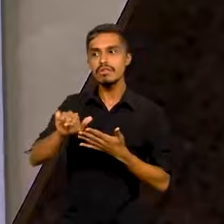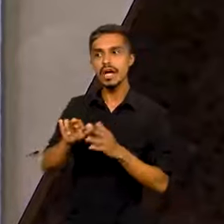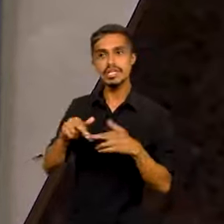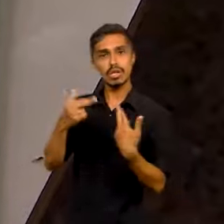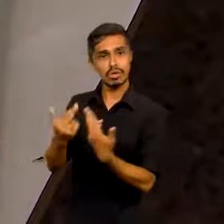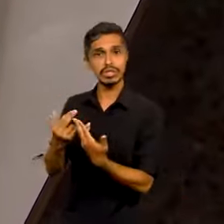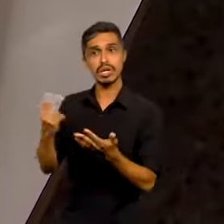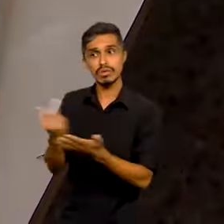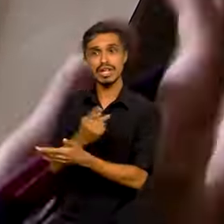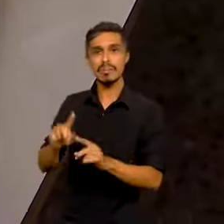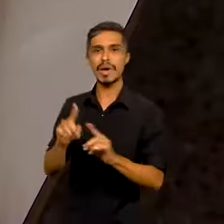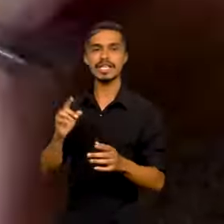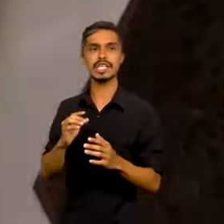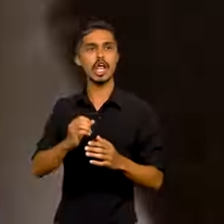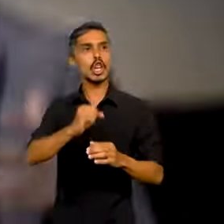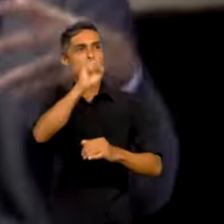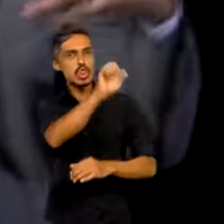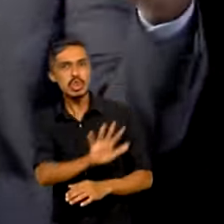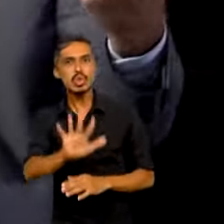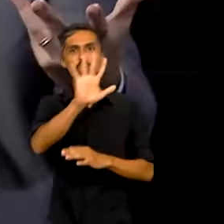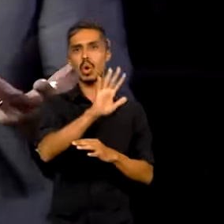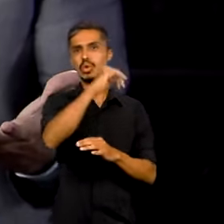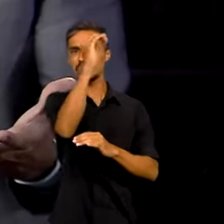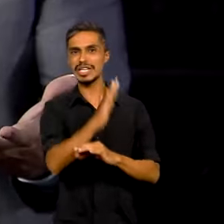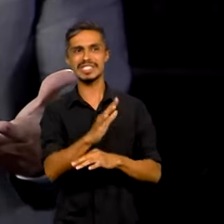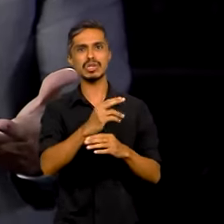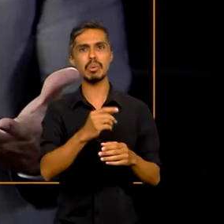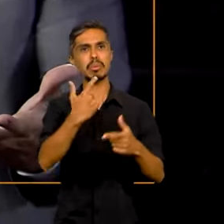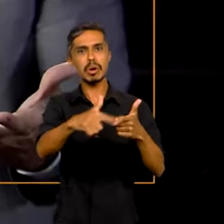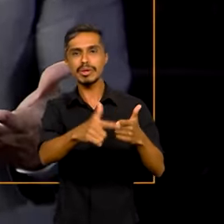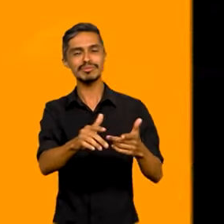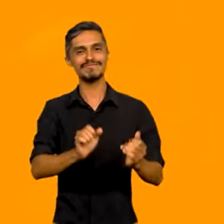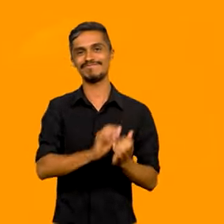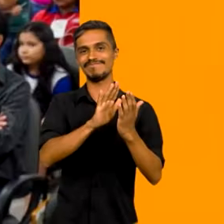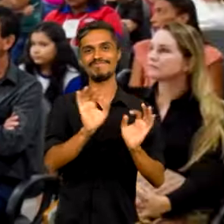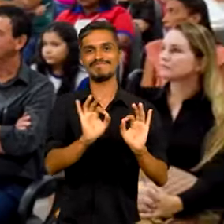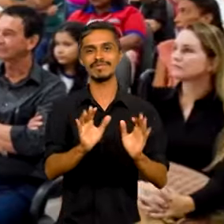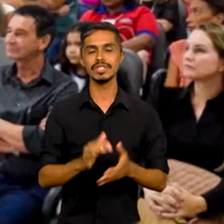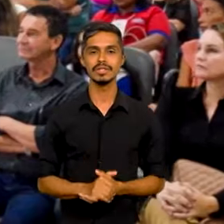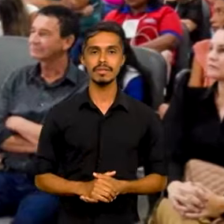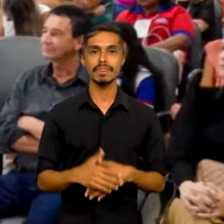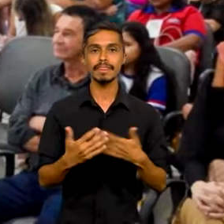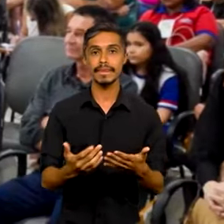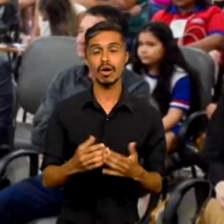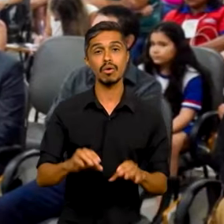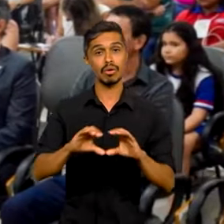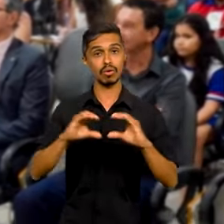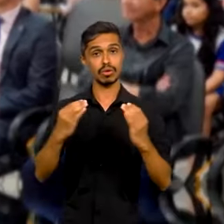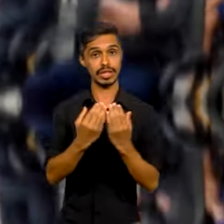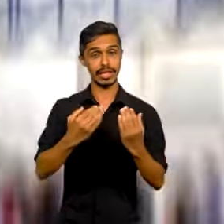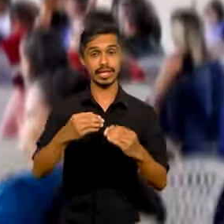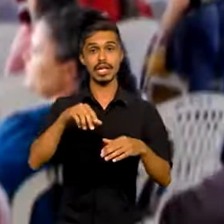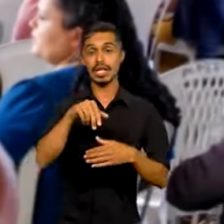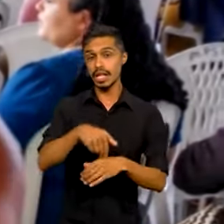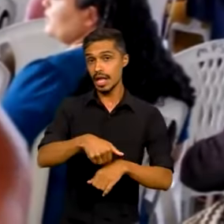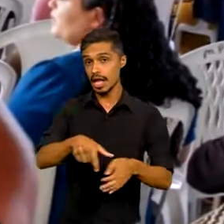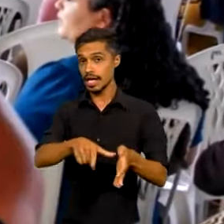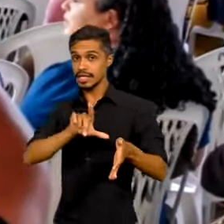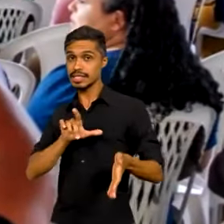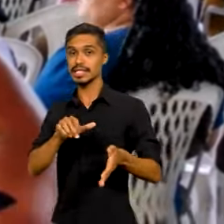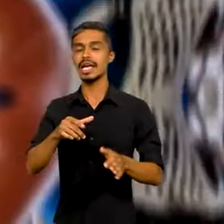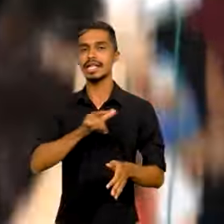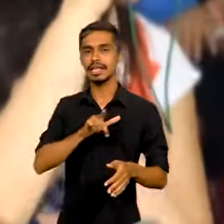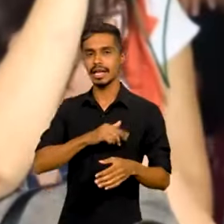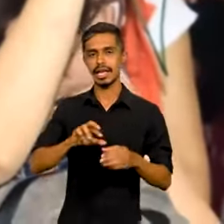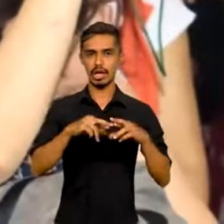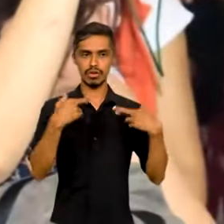de trabalho, ele não consegue identificar todos os problemas da educação nacional. Antes da CONAI, são realizadas as conferências